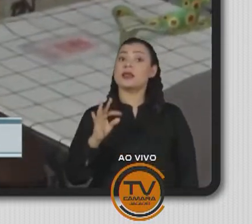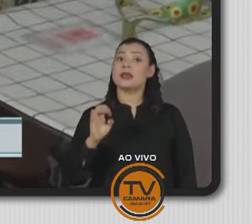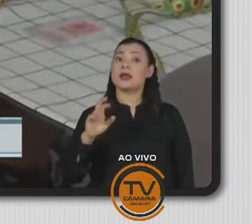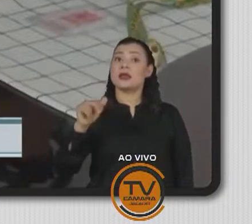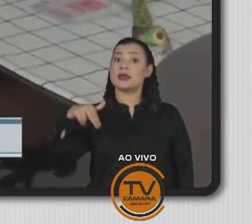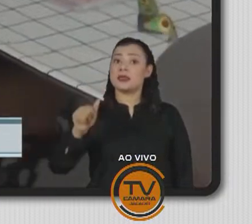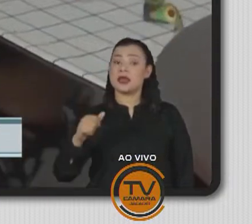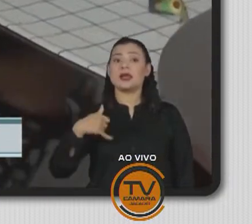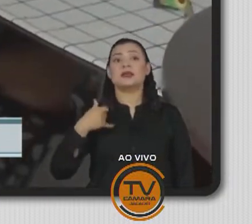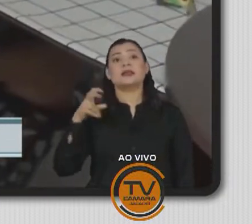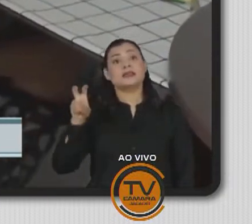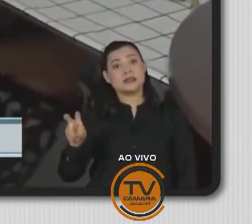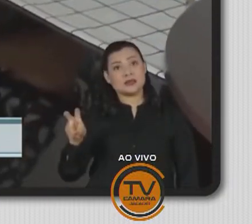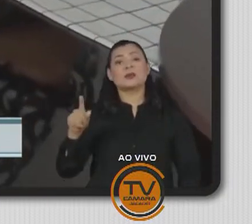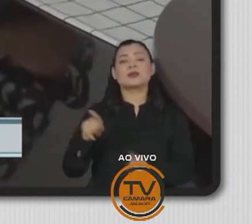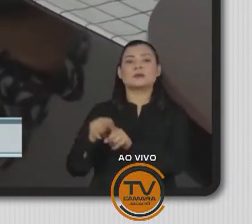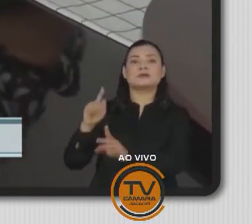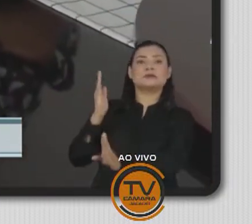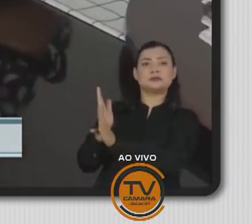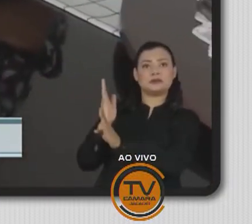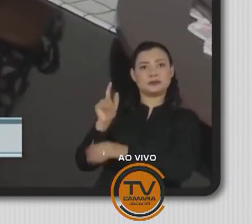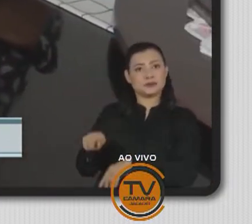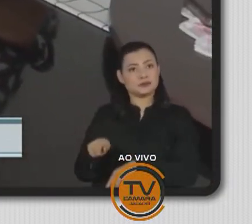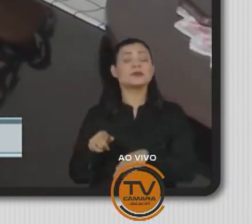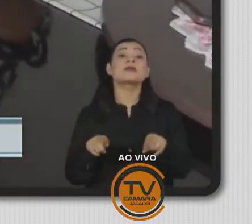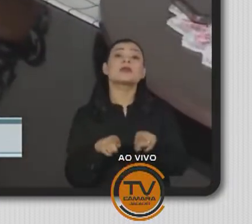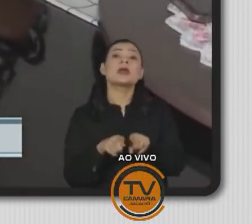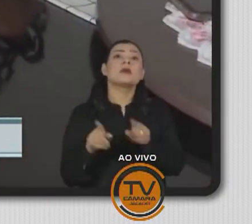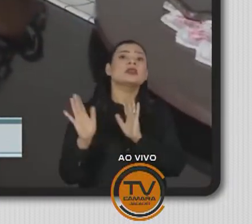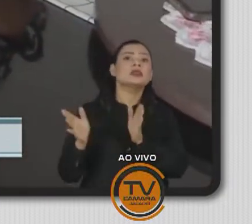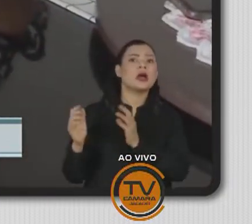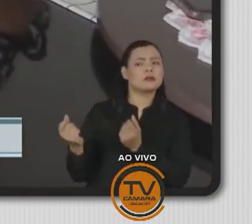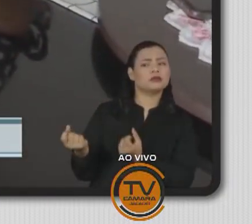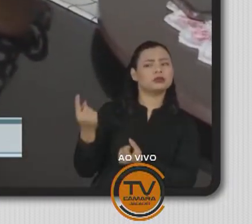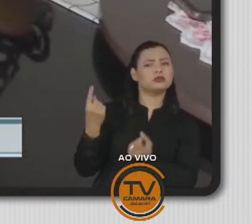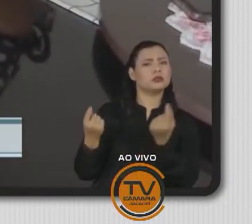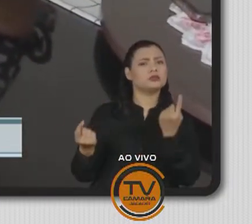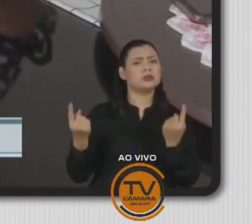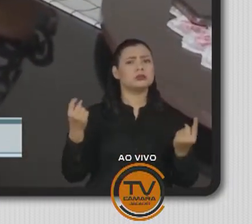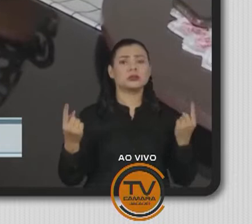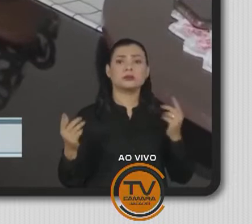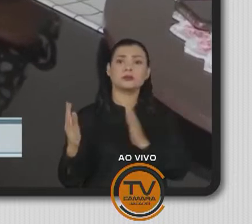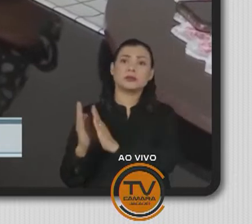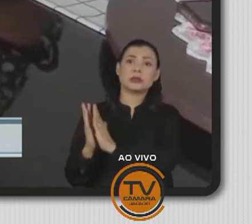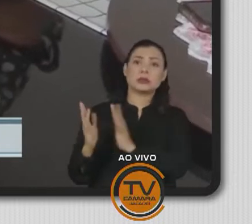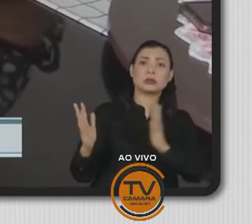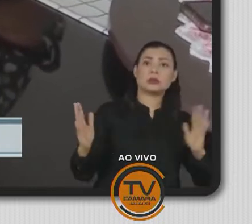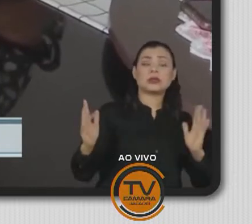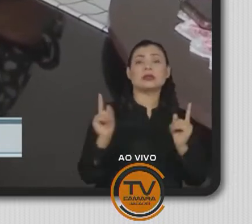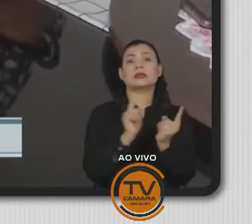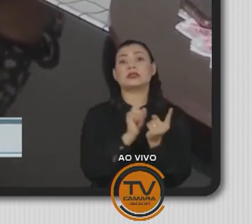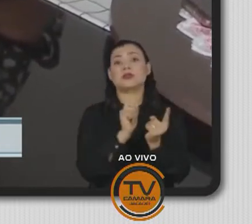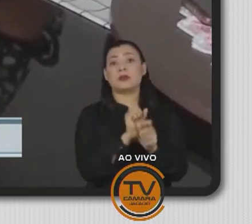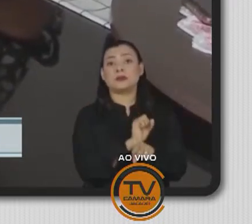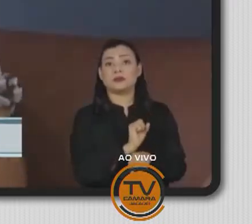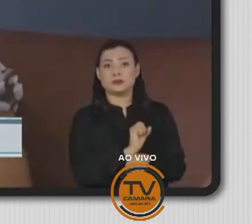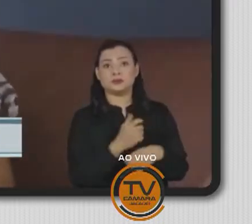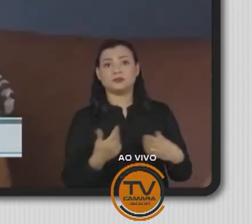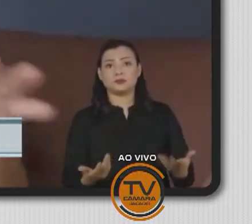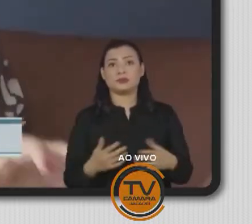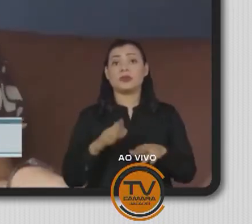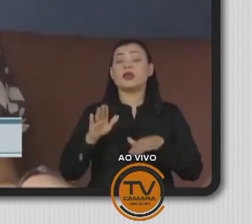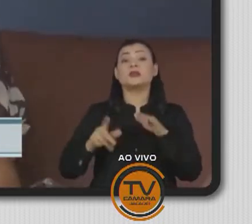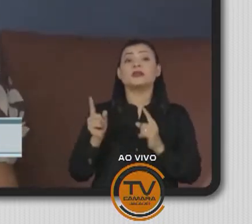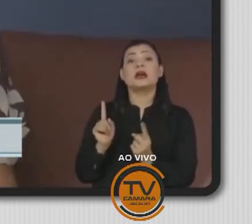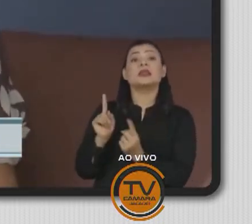5 anos, já havia recebido diagnóstico e passado por situações desconfortáveis à espera de atendimentos. Às vezes a gente está no